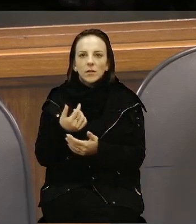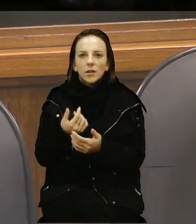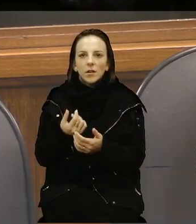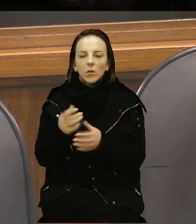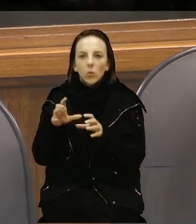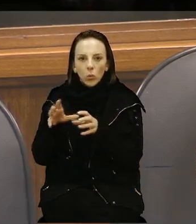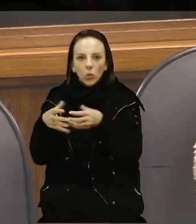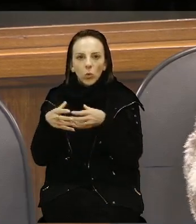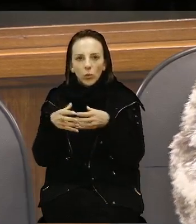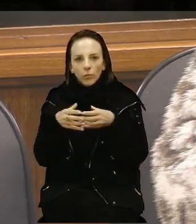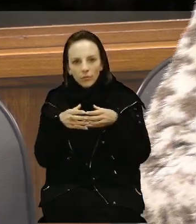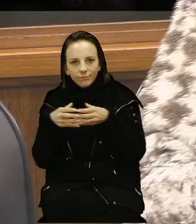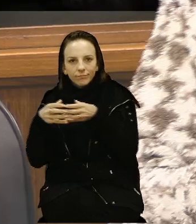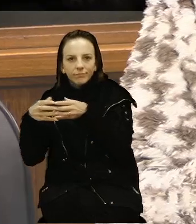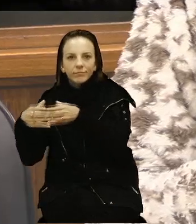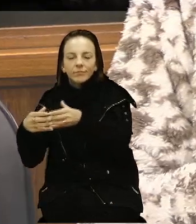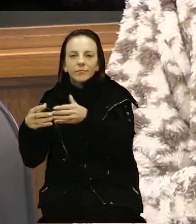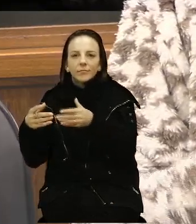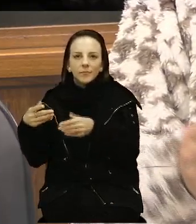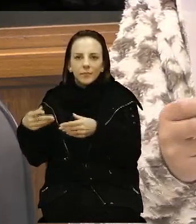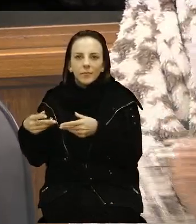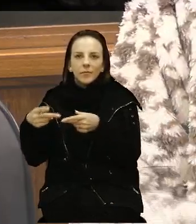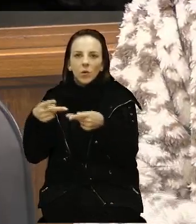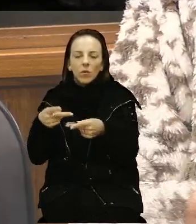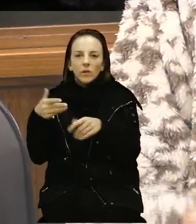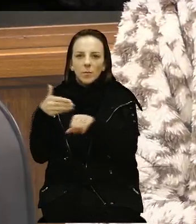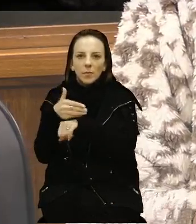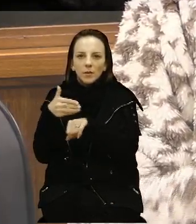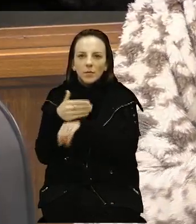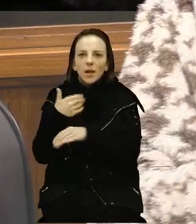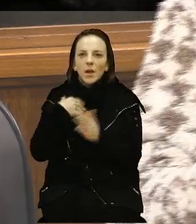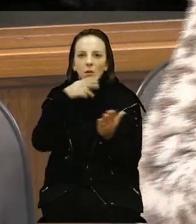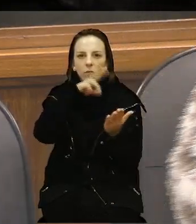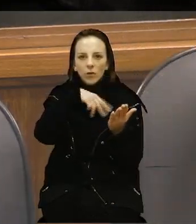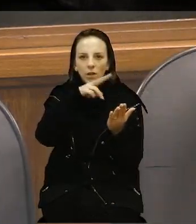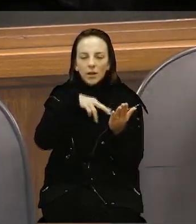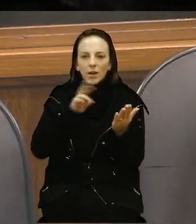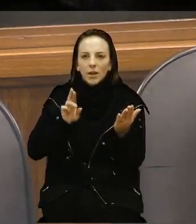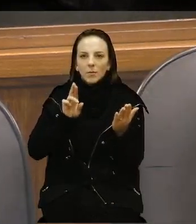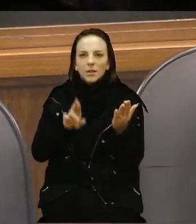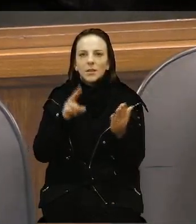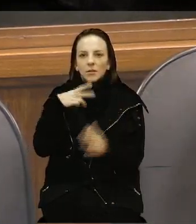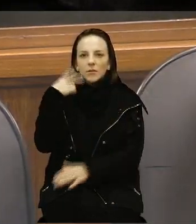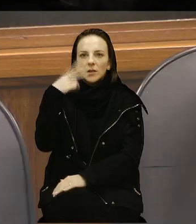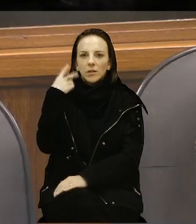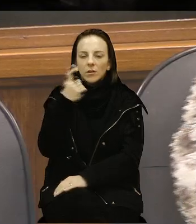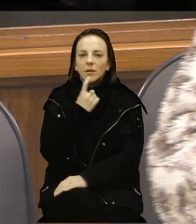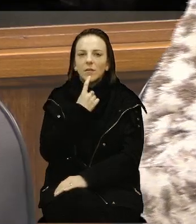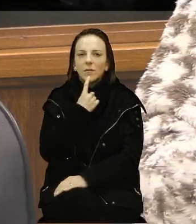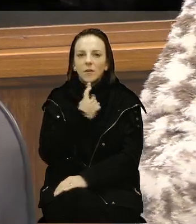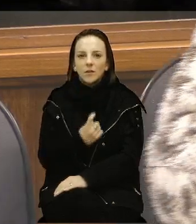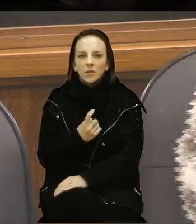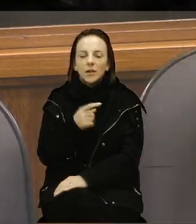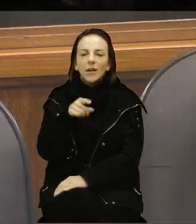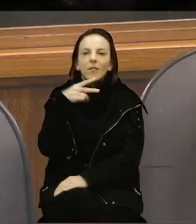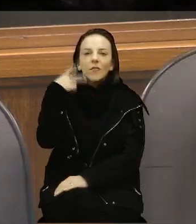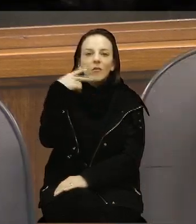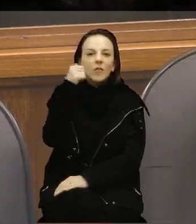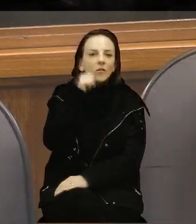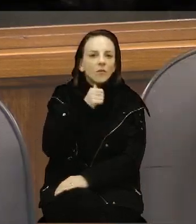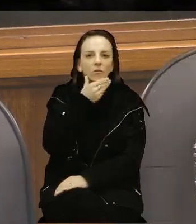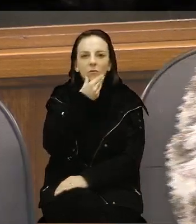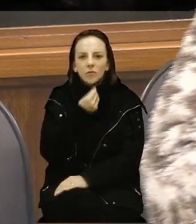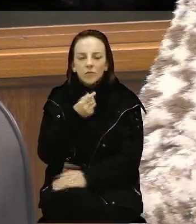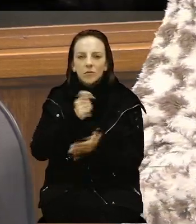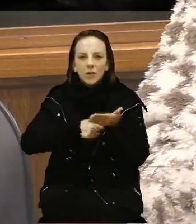foram convidados a participar. Então, eu vou ler em nome da vereadora Rose. As vereadoras e os vereadores que o